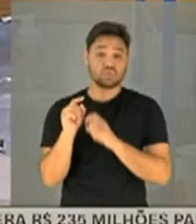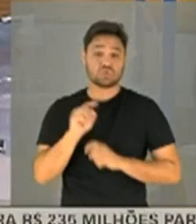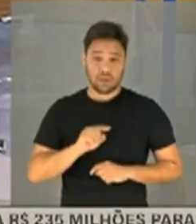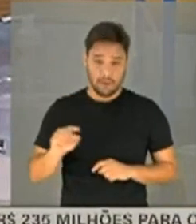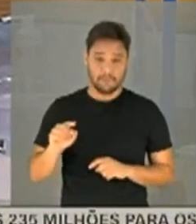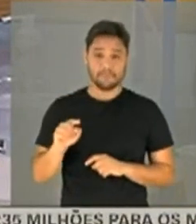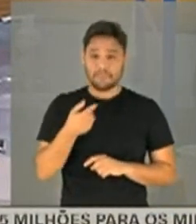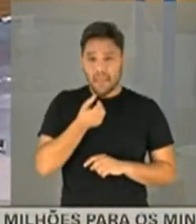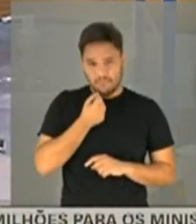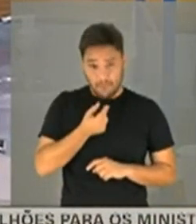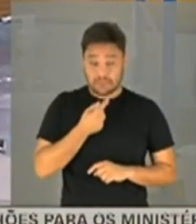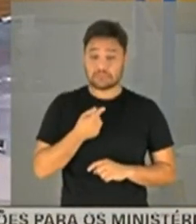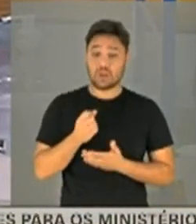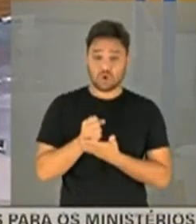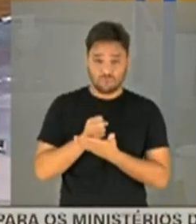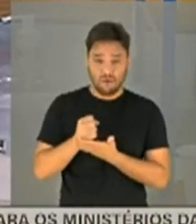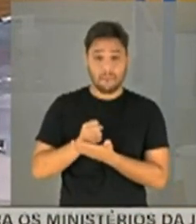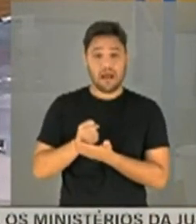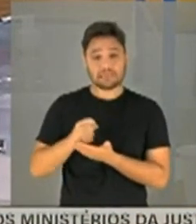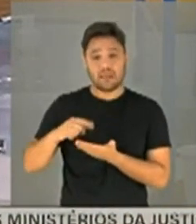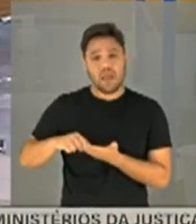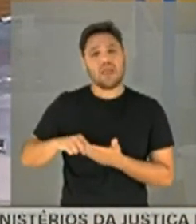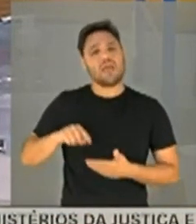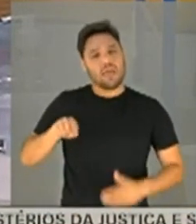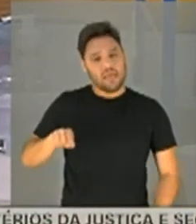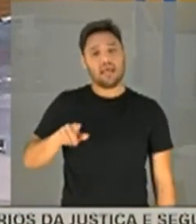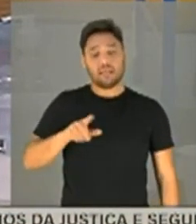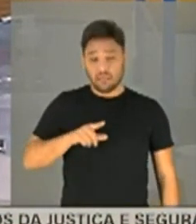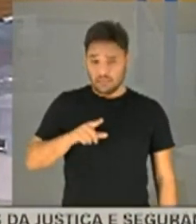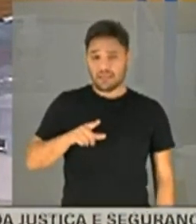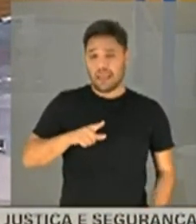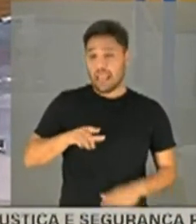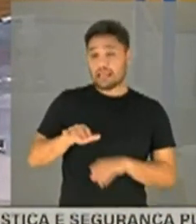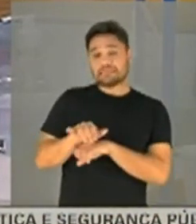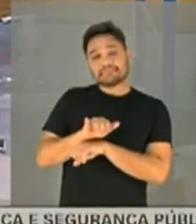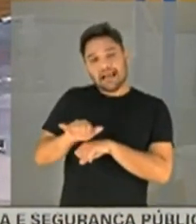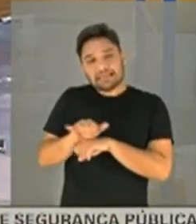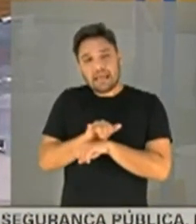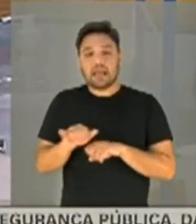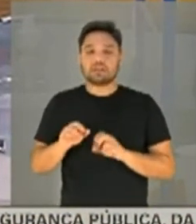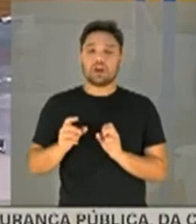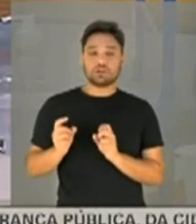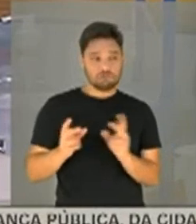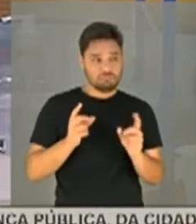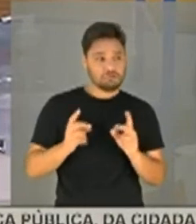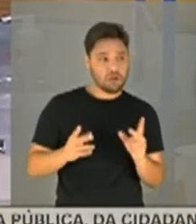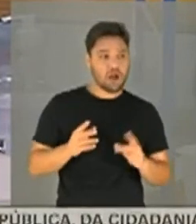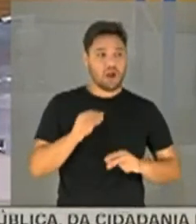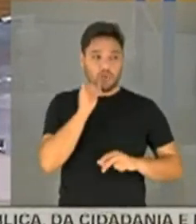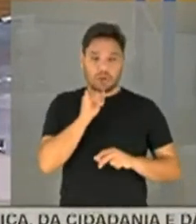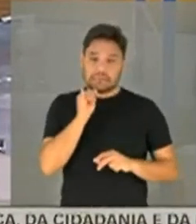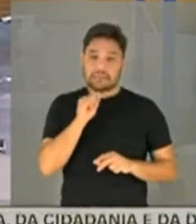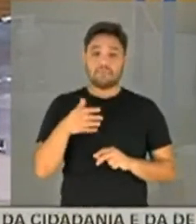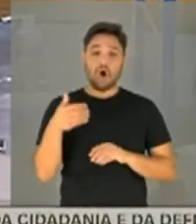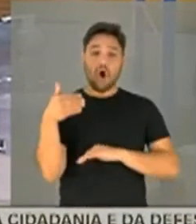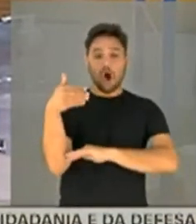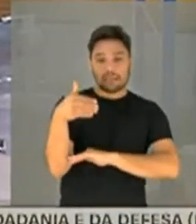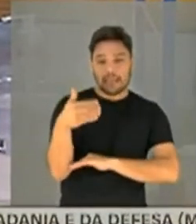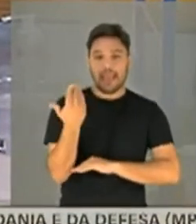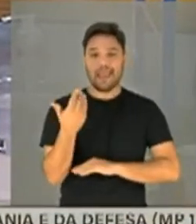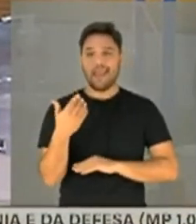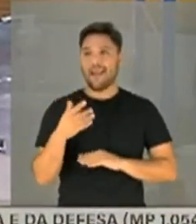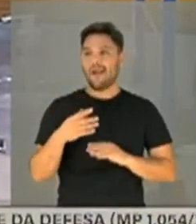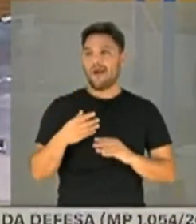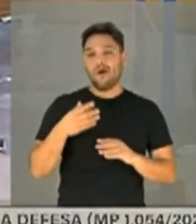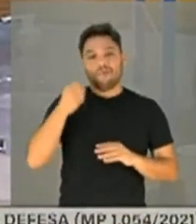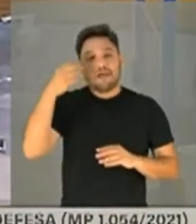farmacêutica, que, repito, ela tem muitas estratégias de comercialização, de levar para hotéis, para resorts no mundo